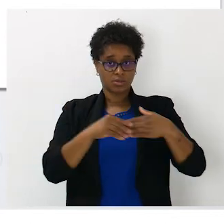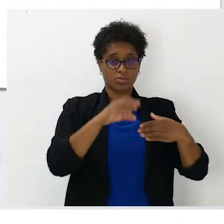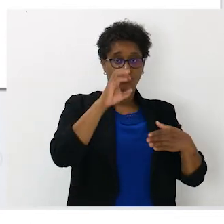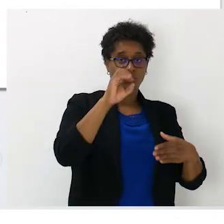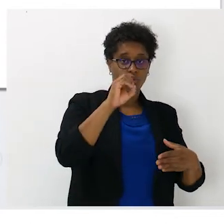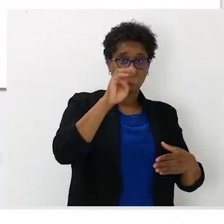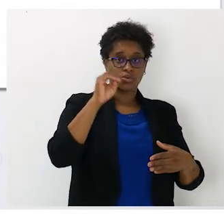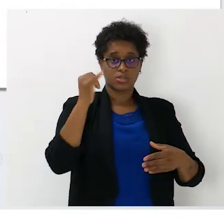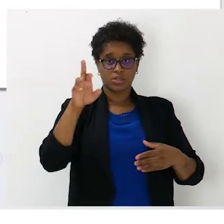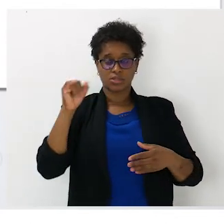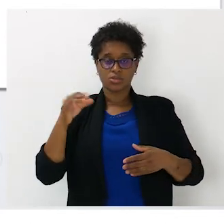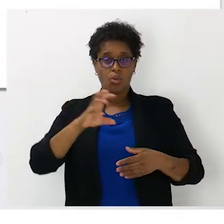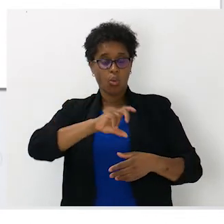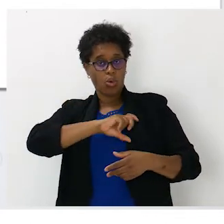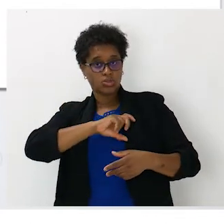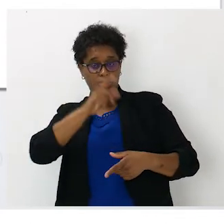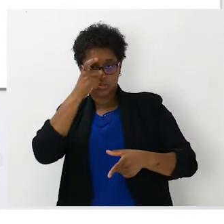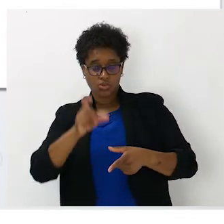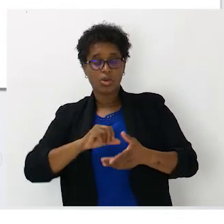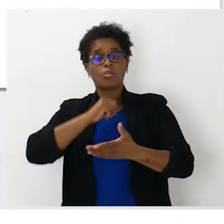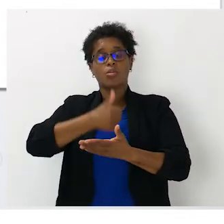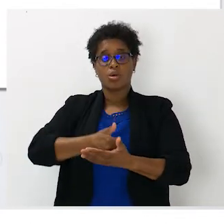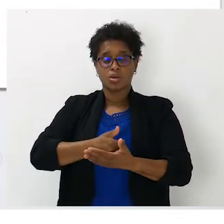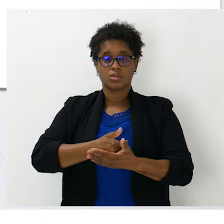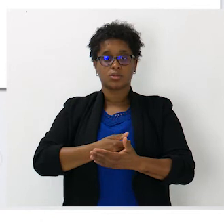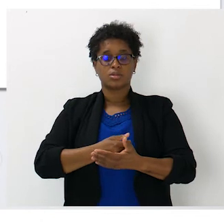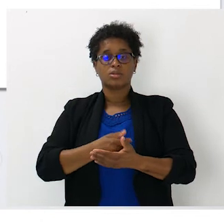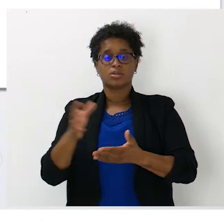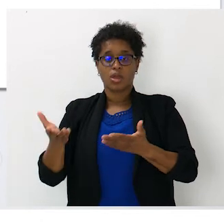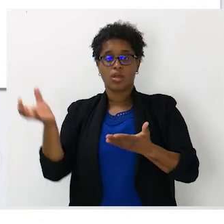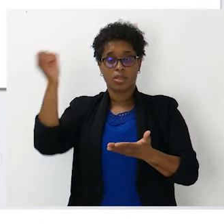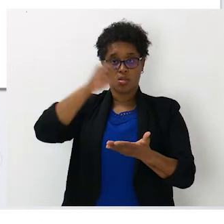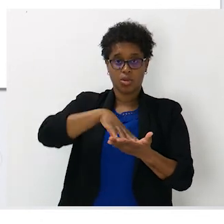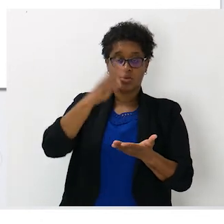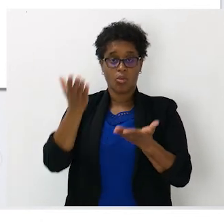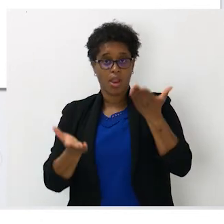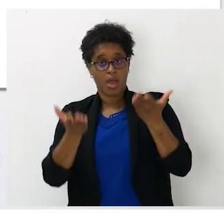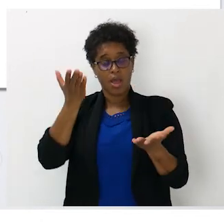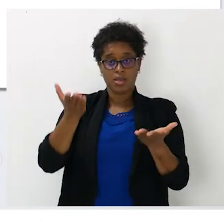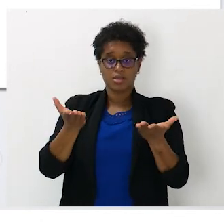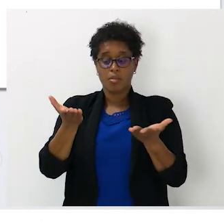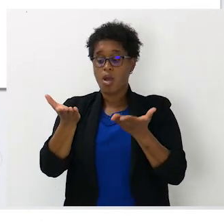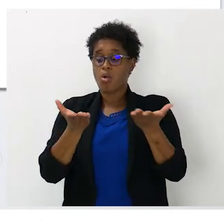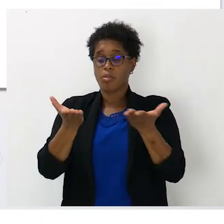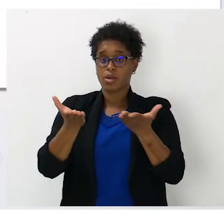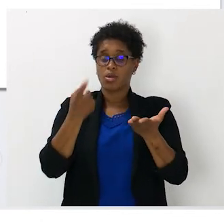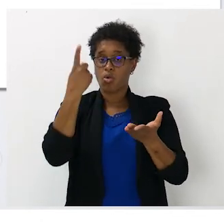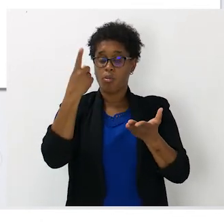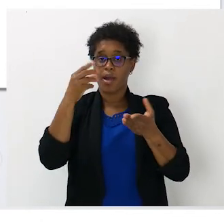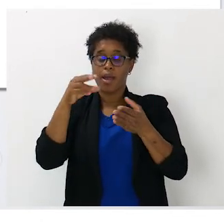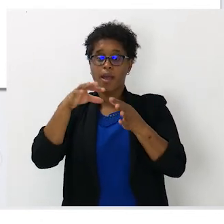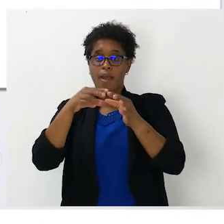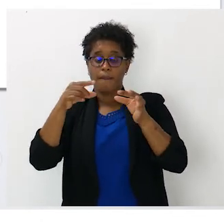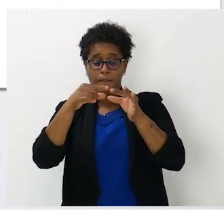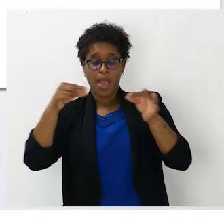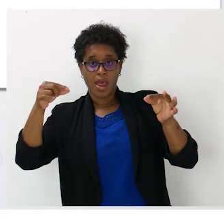O coração do morto é colocado numa balança em comparação com uma pena